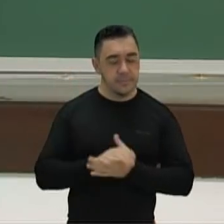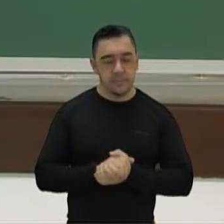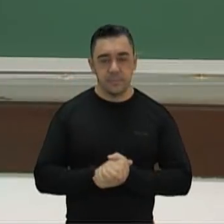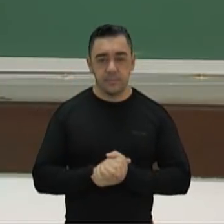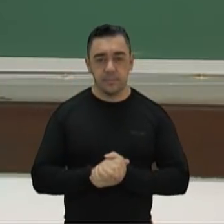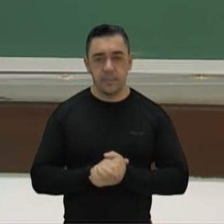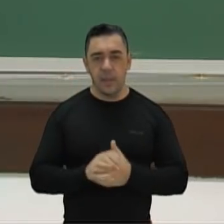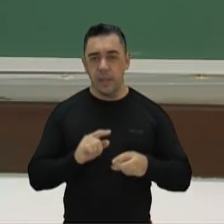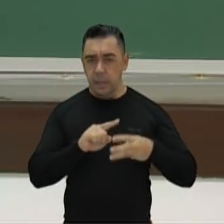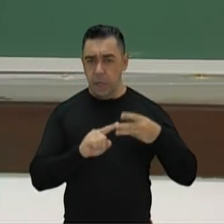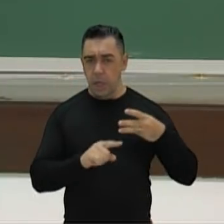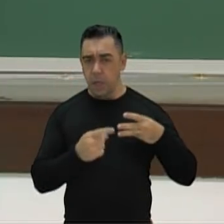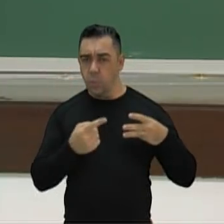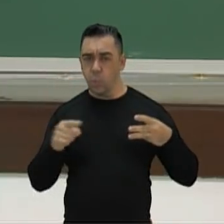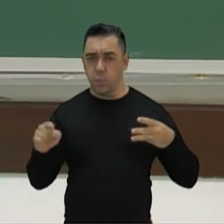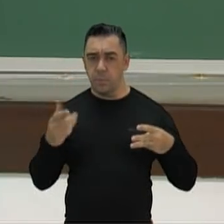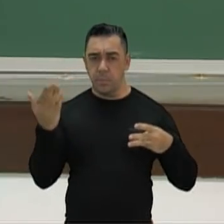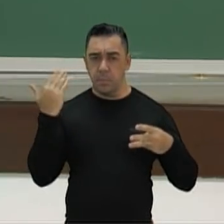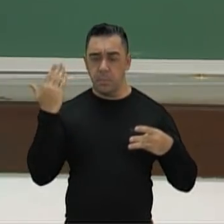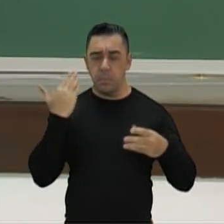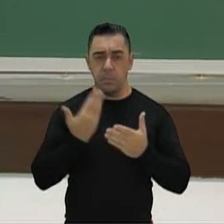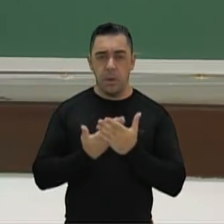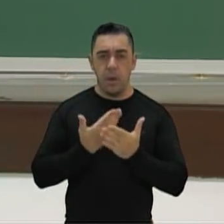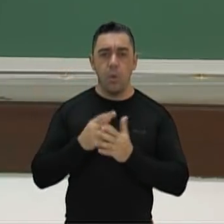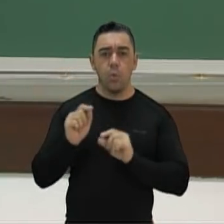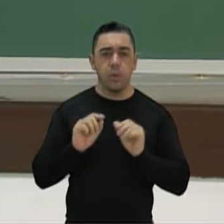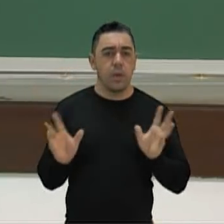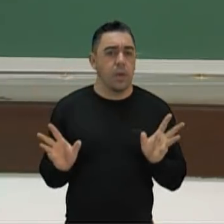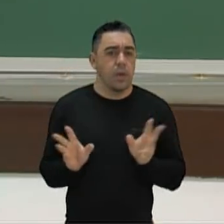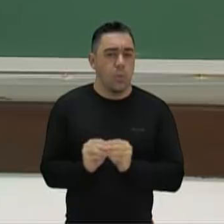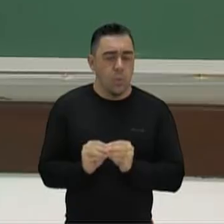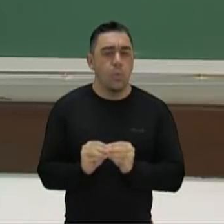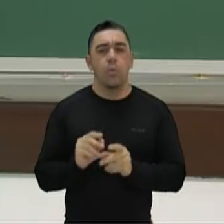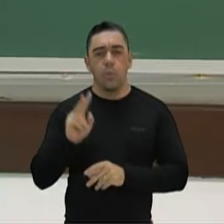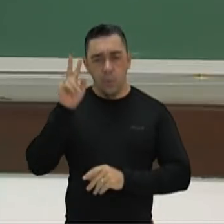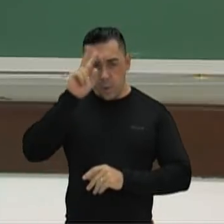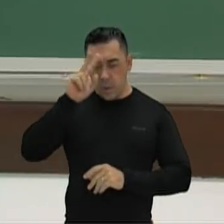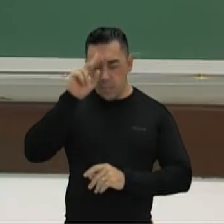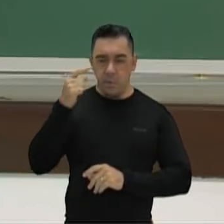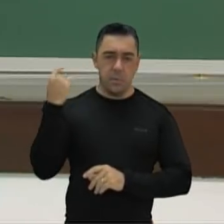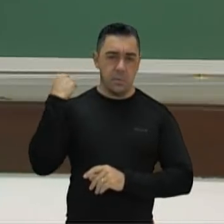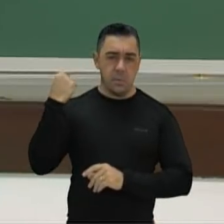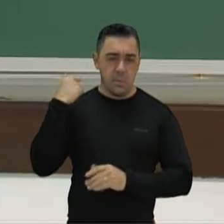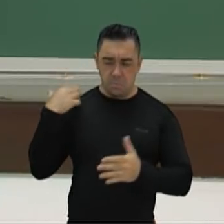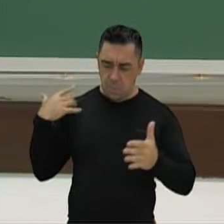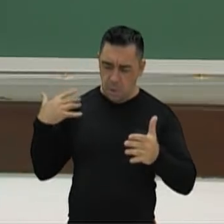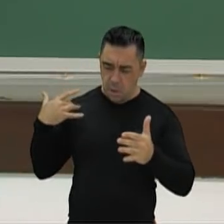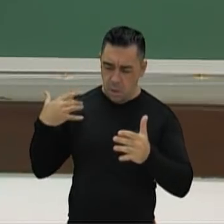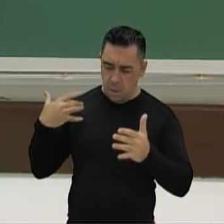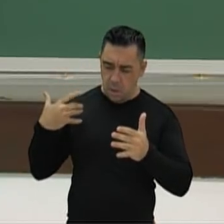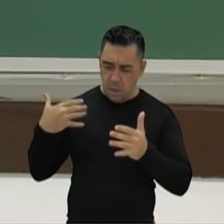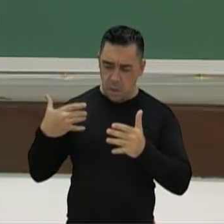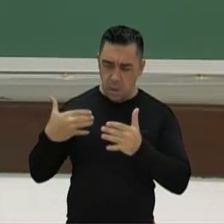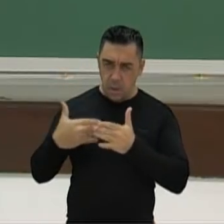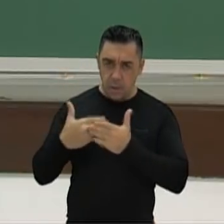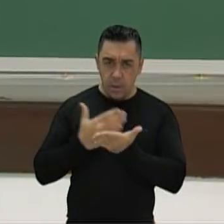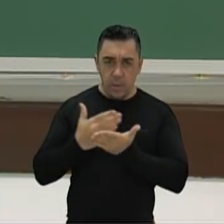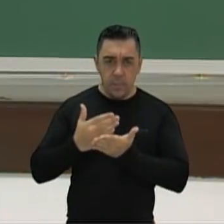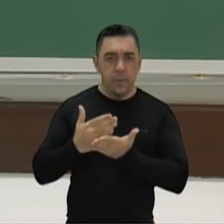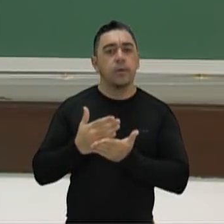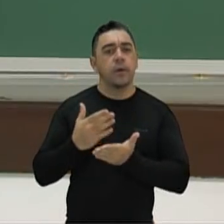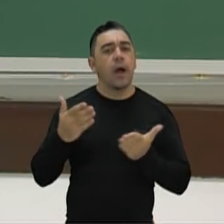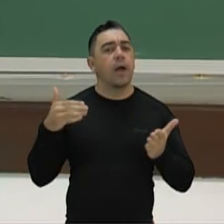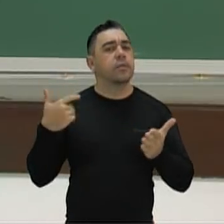3 últimas aulas nós fizemos uma retomada de conteúdo do que nós vimos desde o início do ano